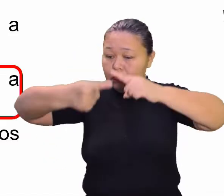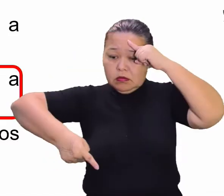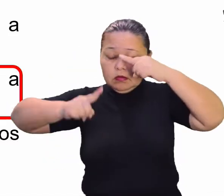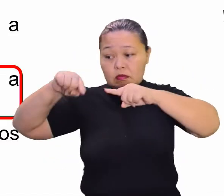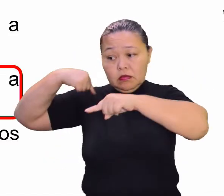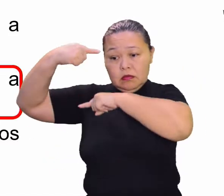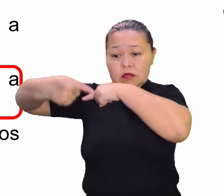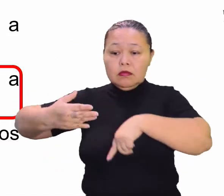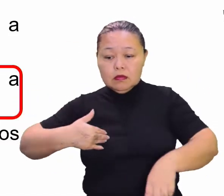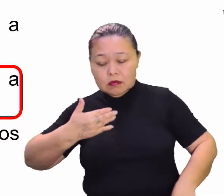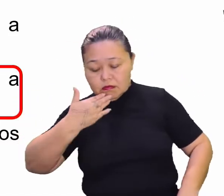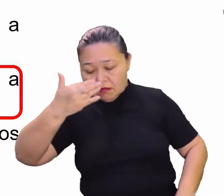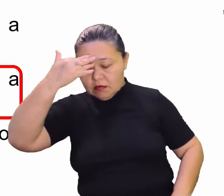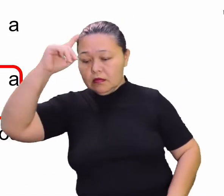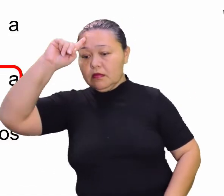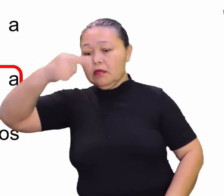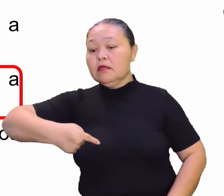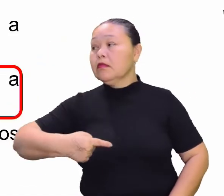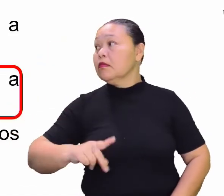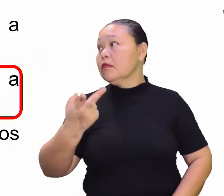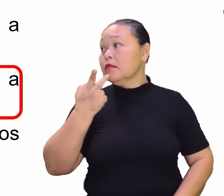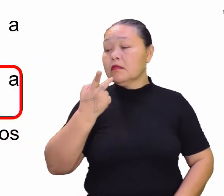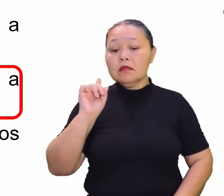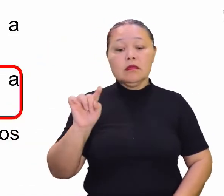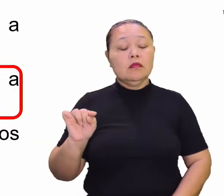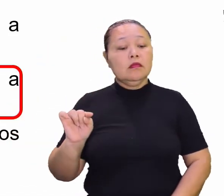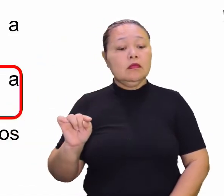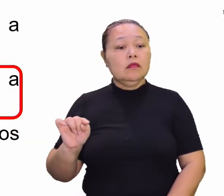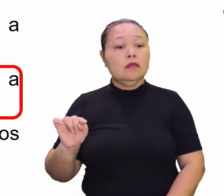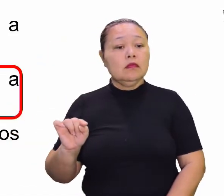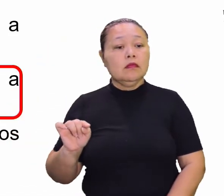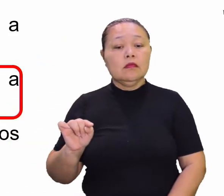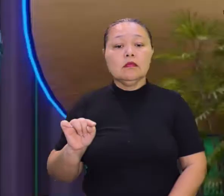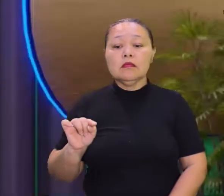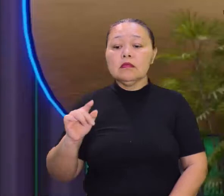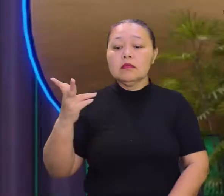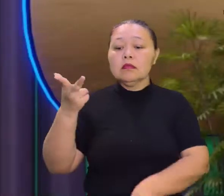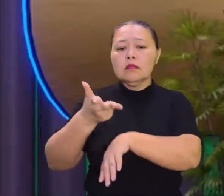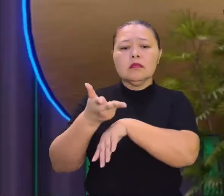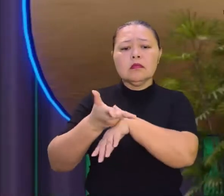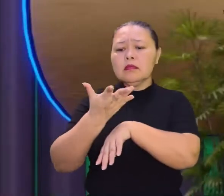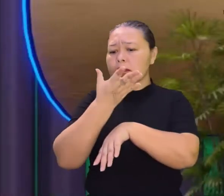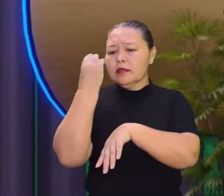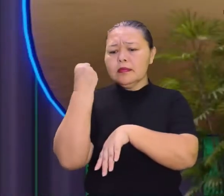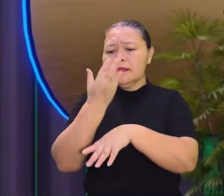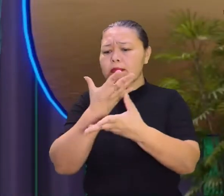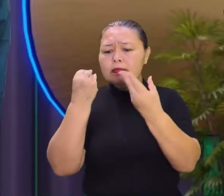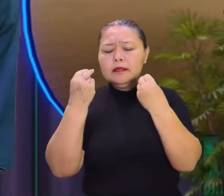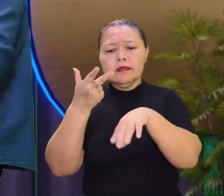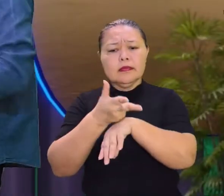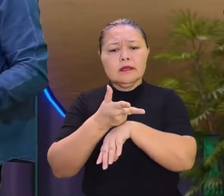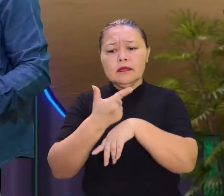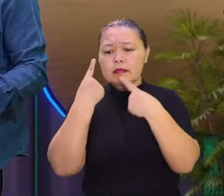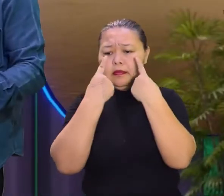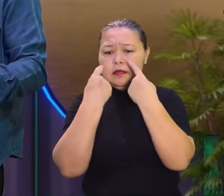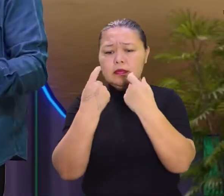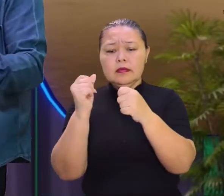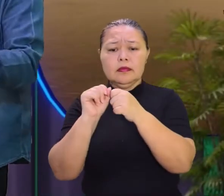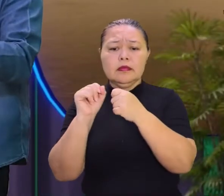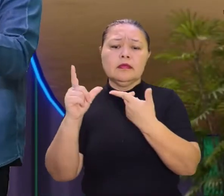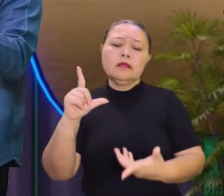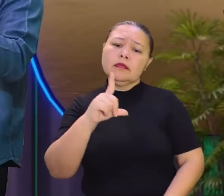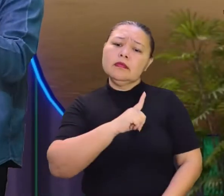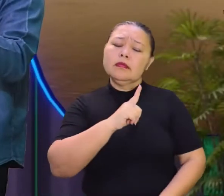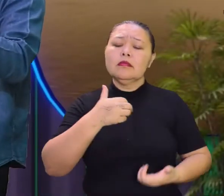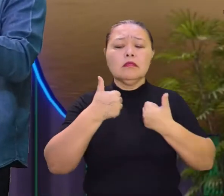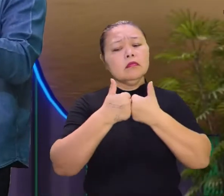descendentes dos árabes, né? Eu vou te falar aqui um filme, eu não lembro agora o nome do filme, cara, mas achei muito interessante.